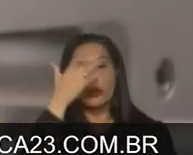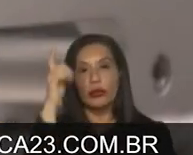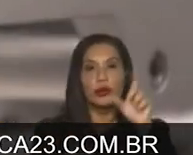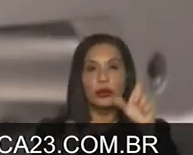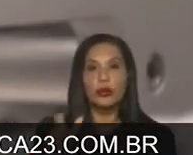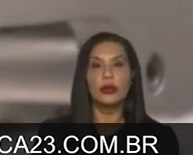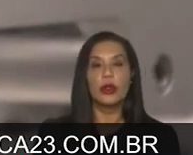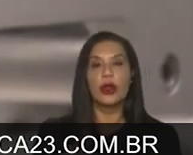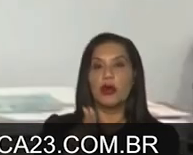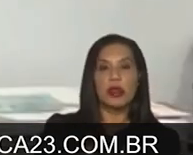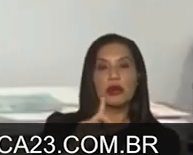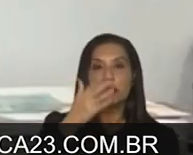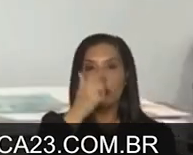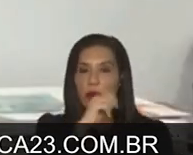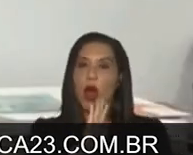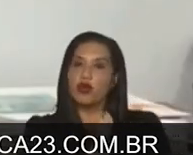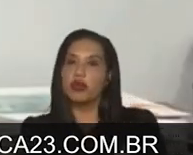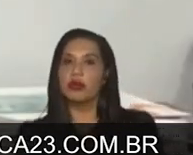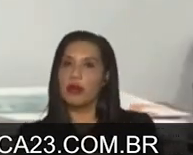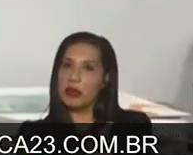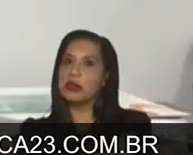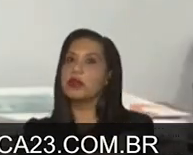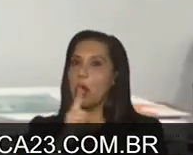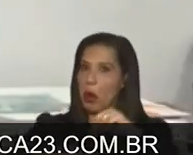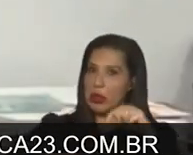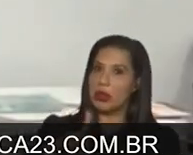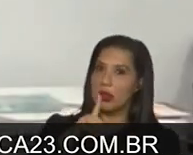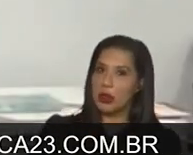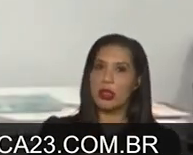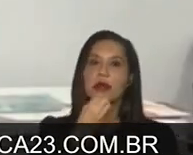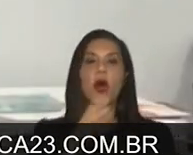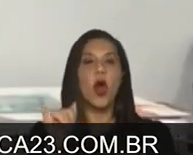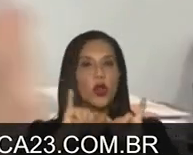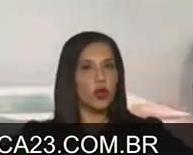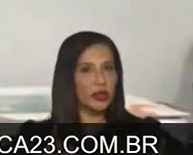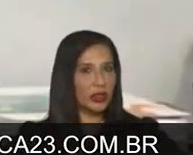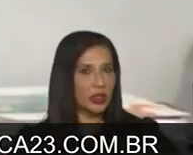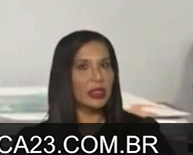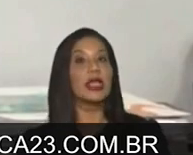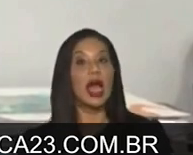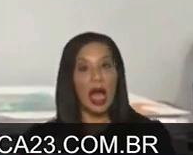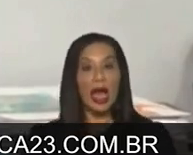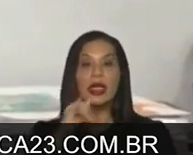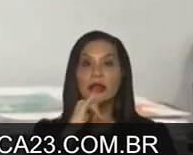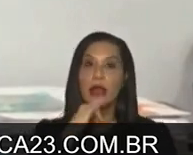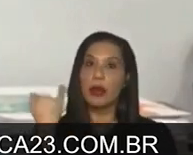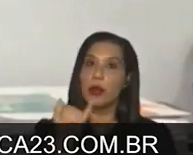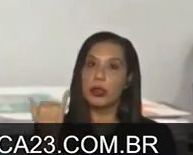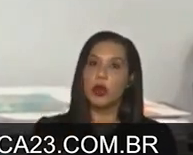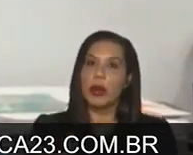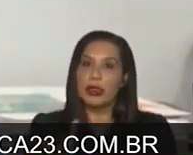exigem hospitalização. Nós temos uma boa notícia em relação à questão da eficácia da